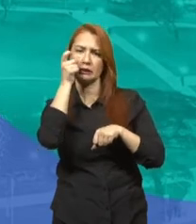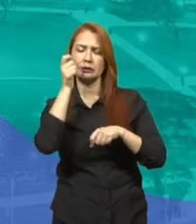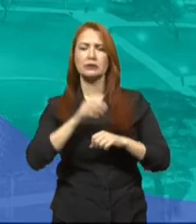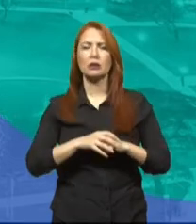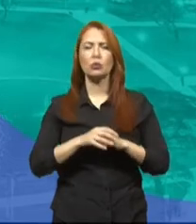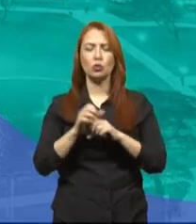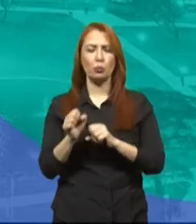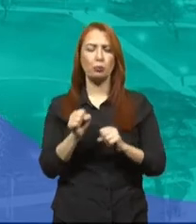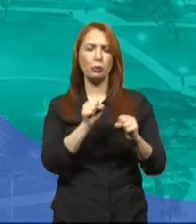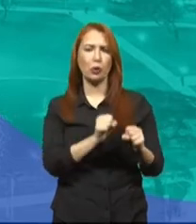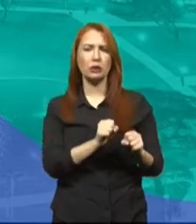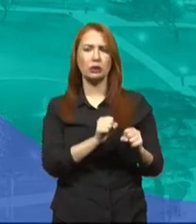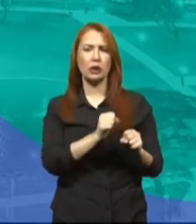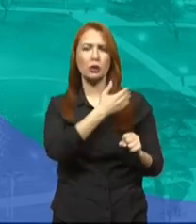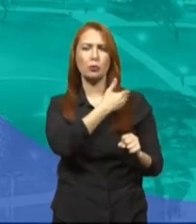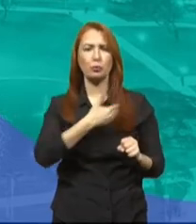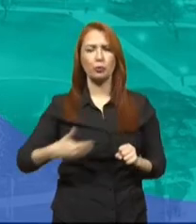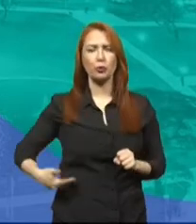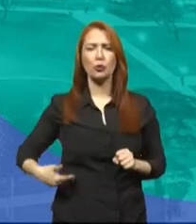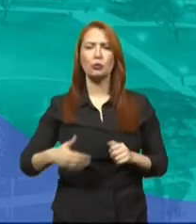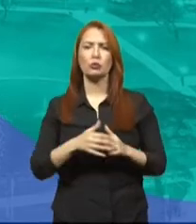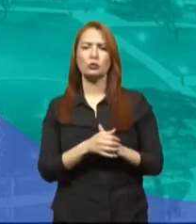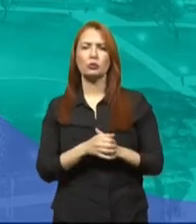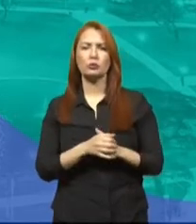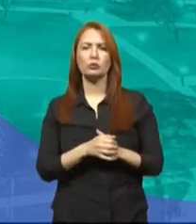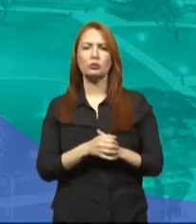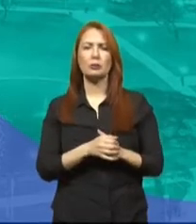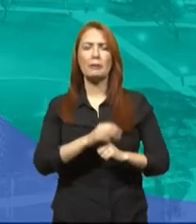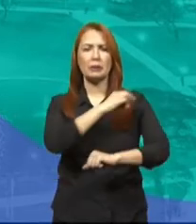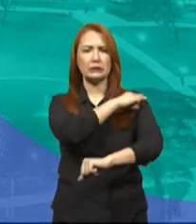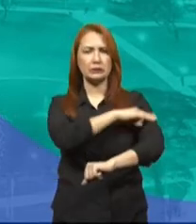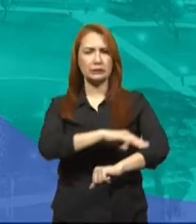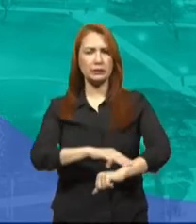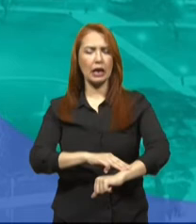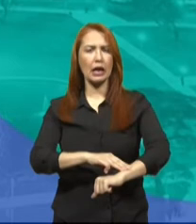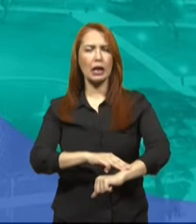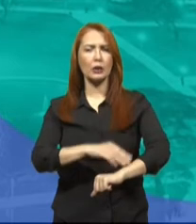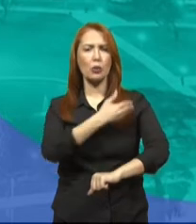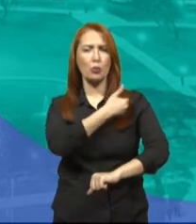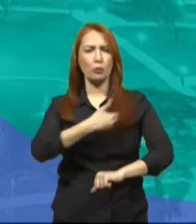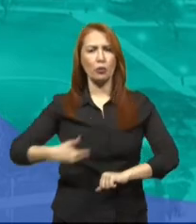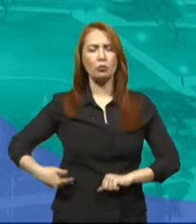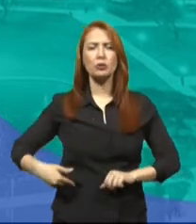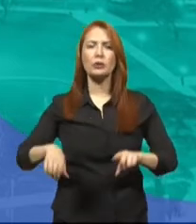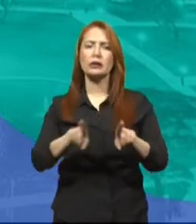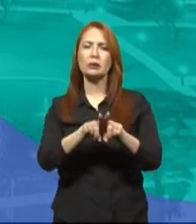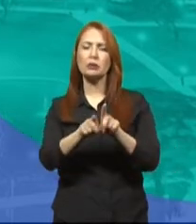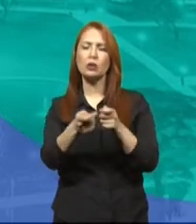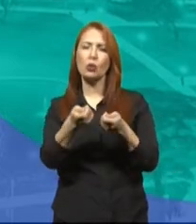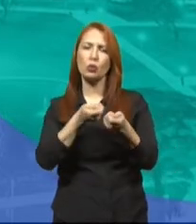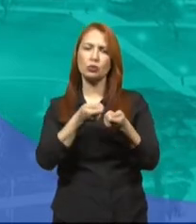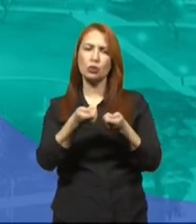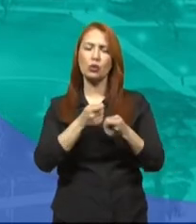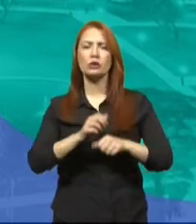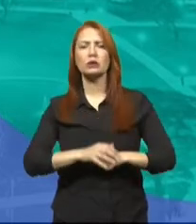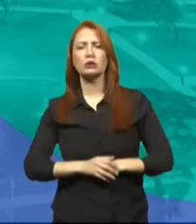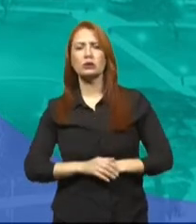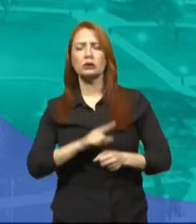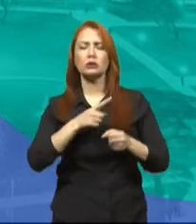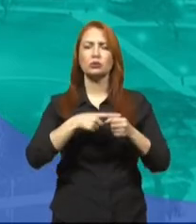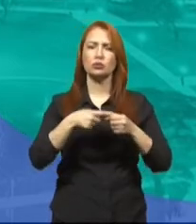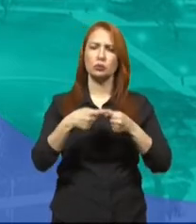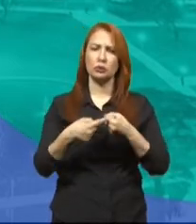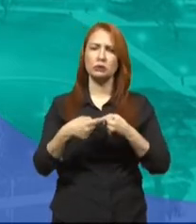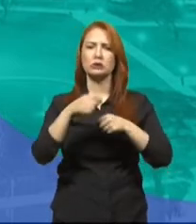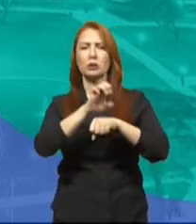do poder público, claro, do Ministério Público e da controladoria dos municípios,